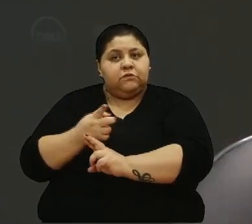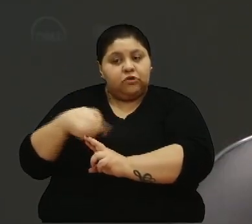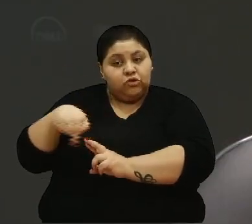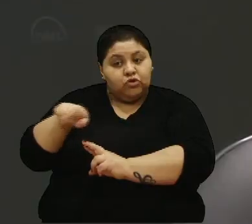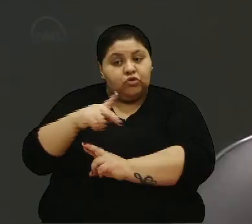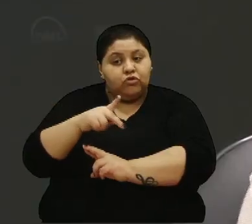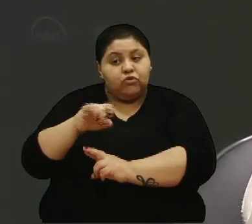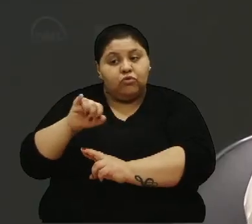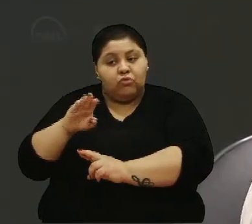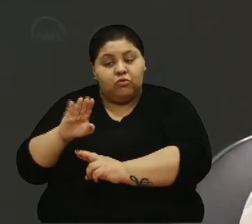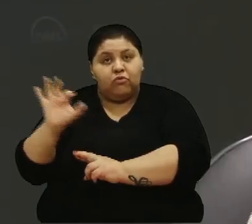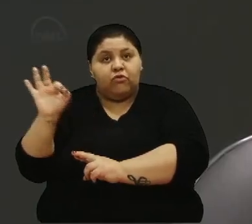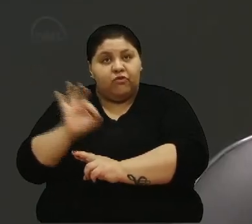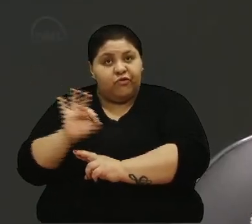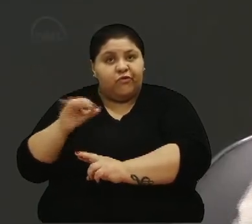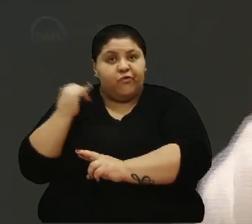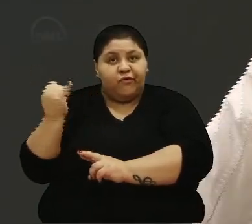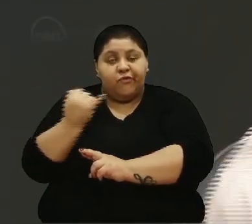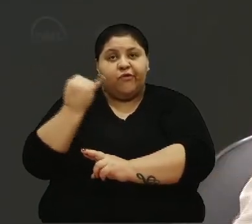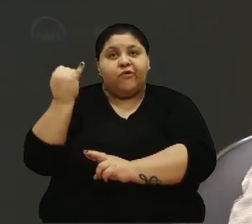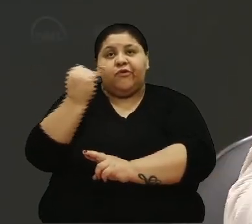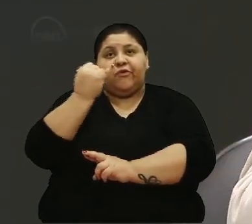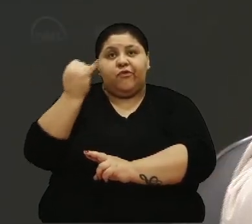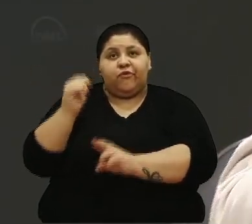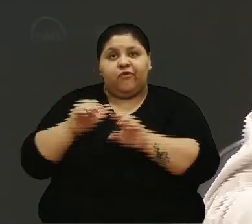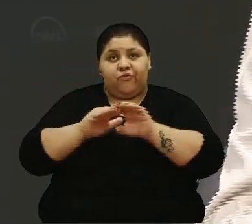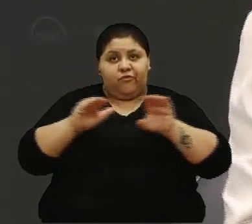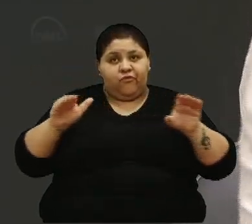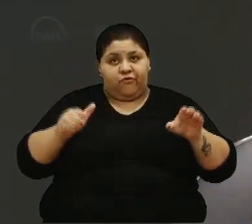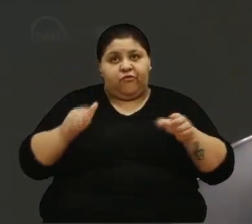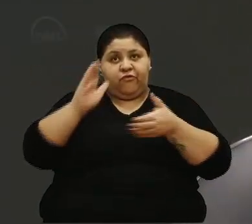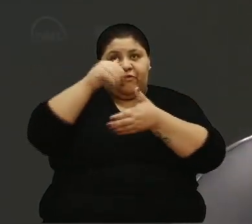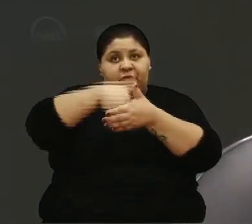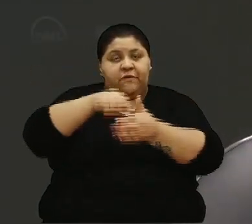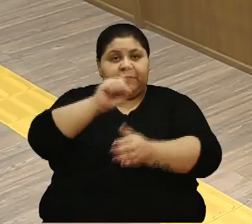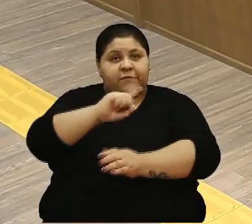PIB tem um percentual significativo de commodities, nossa bancada votará não. Obrigado. Obrigado, vereador.